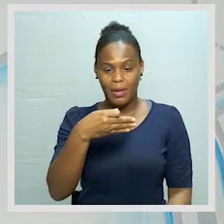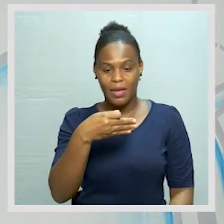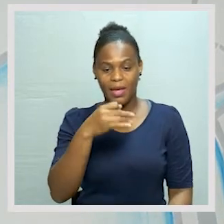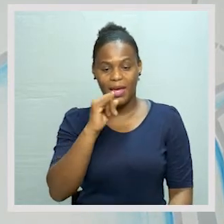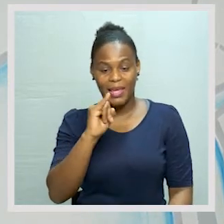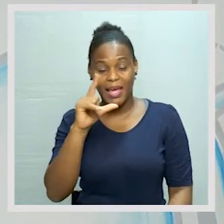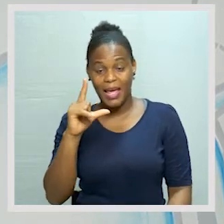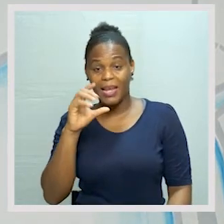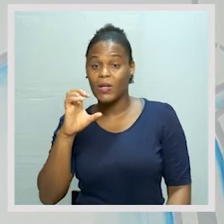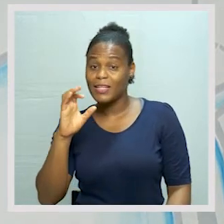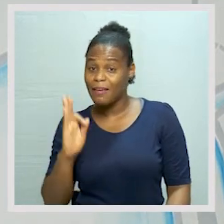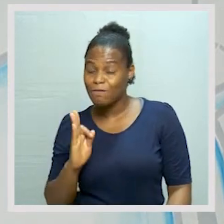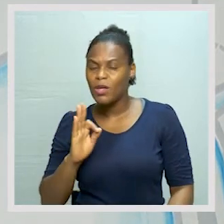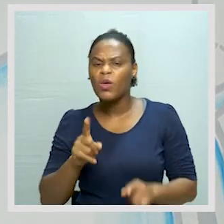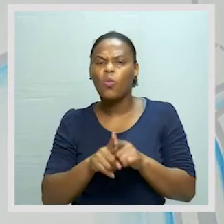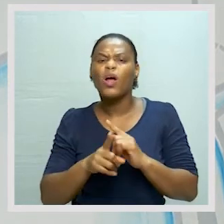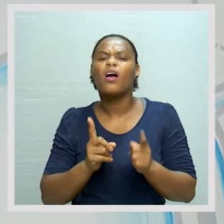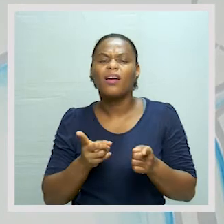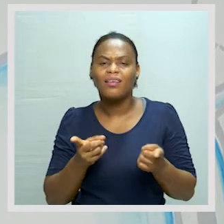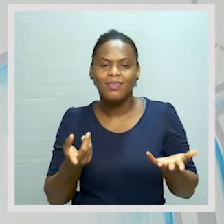interno líquido a custo de fator é igual ao quê?